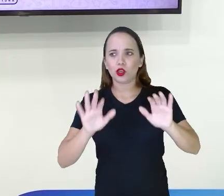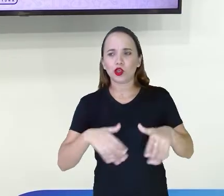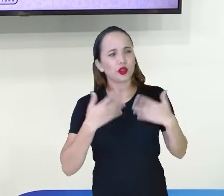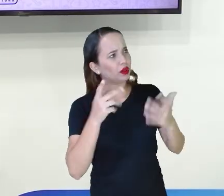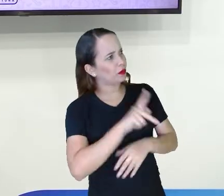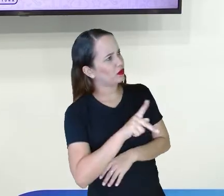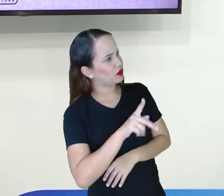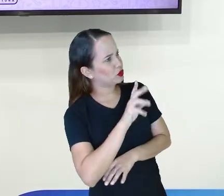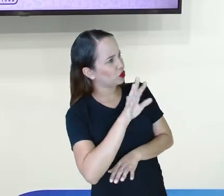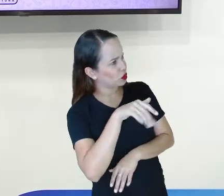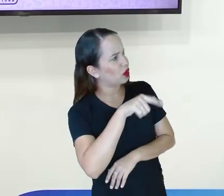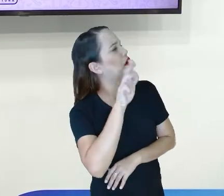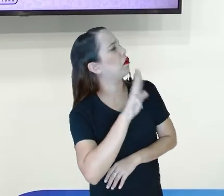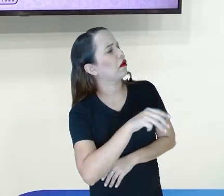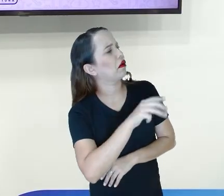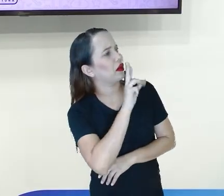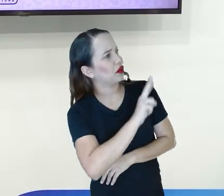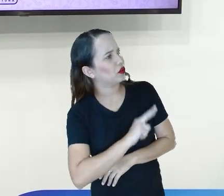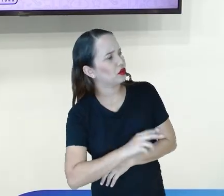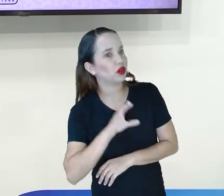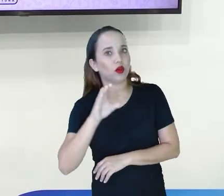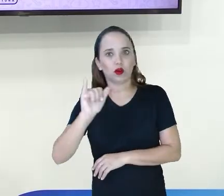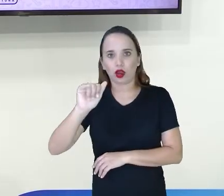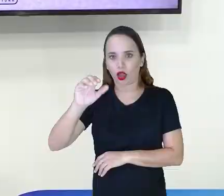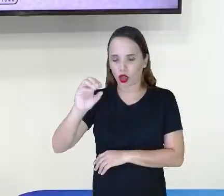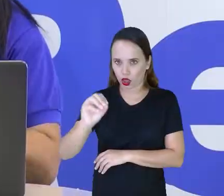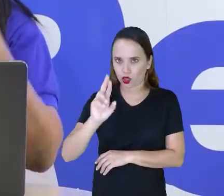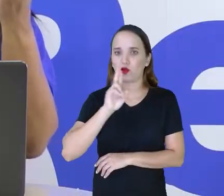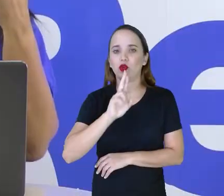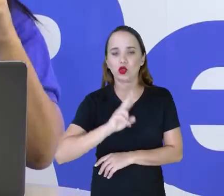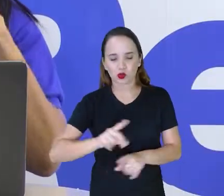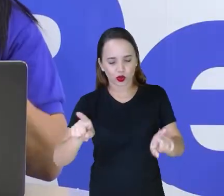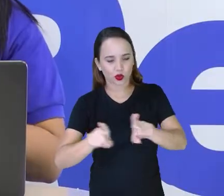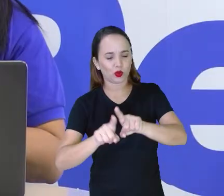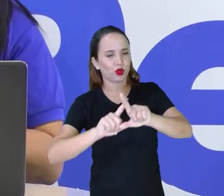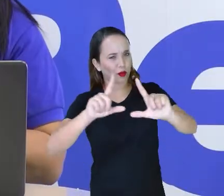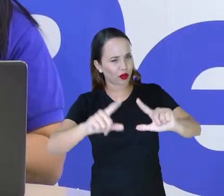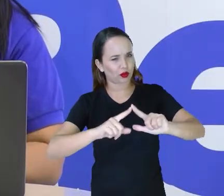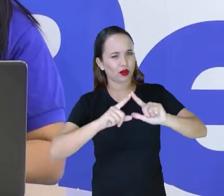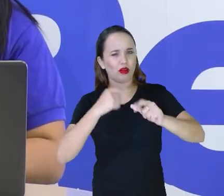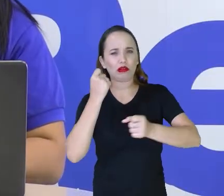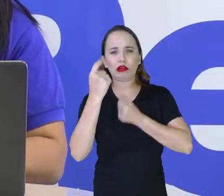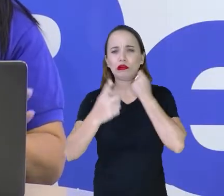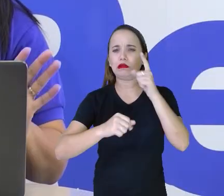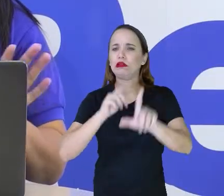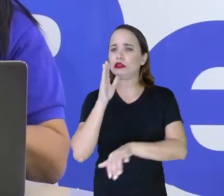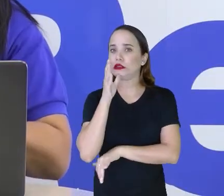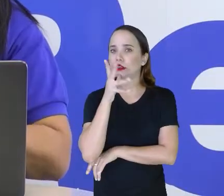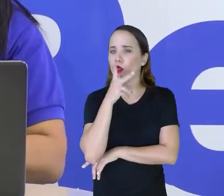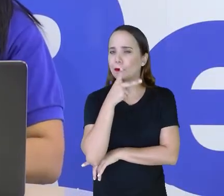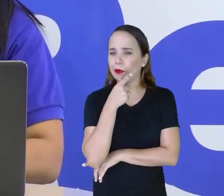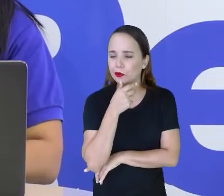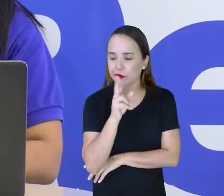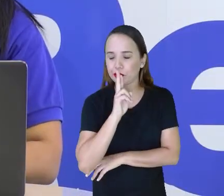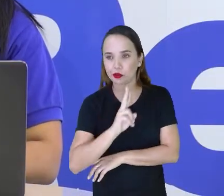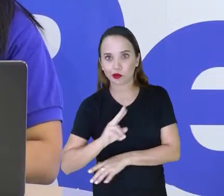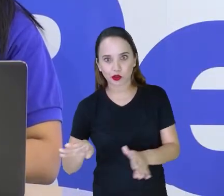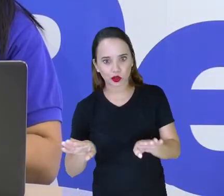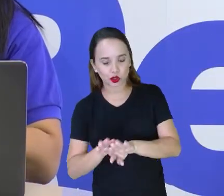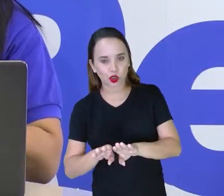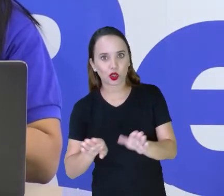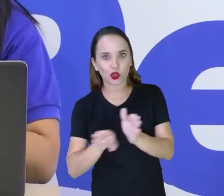alguém respondeu? Chegou, Caio, chegou no triângulo também. Aqui às vezes demora um pouquinho, entendi. Né? Mas está aqui, triângulo,